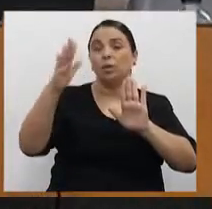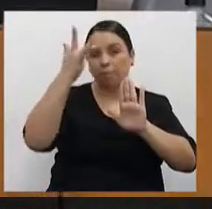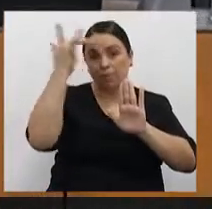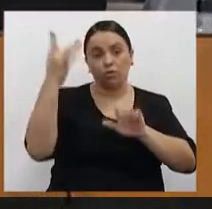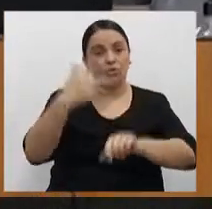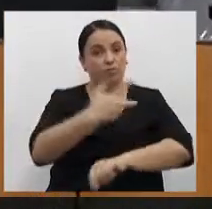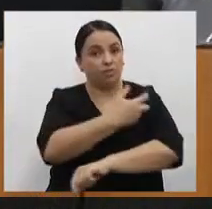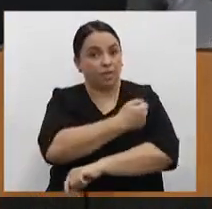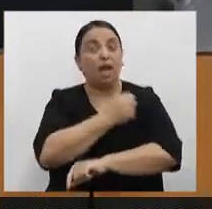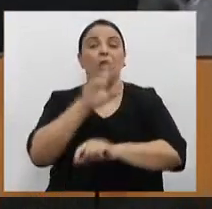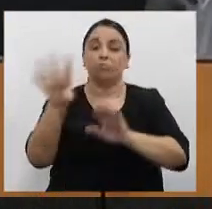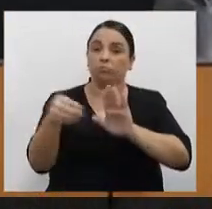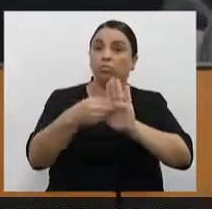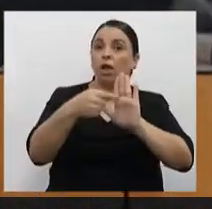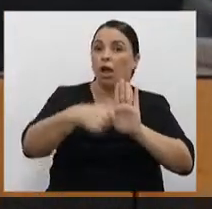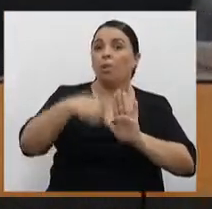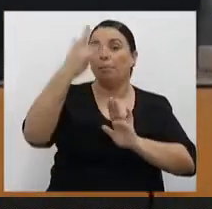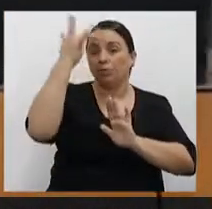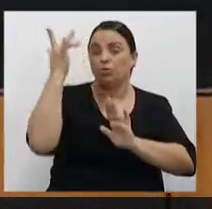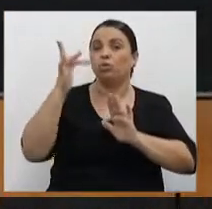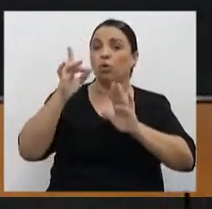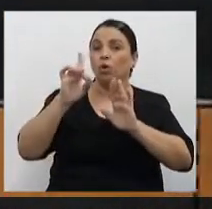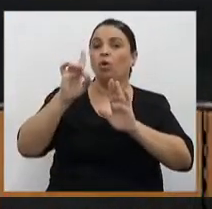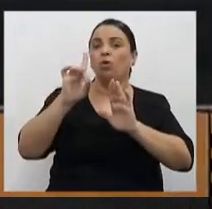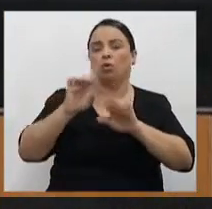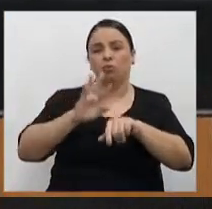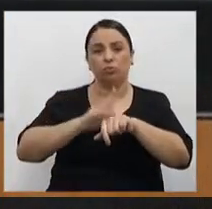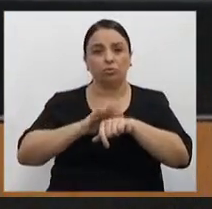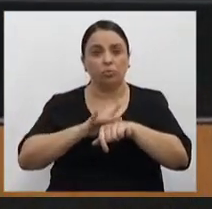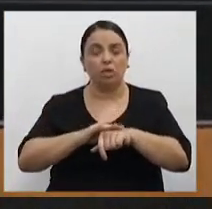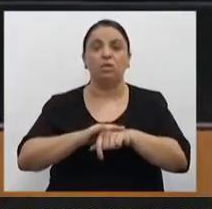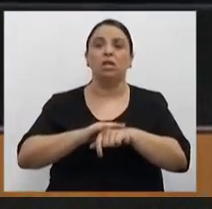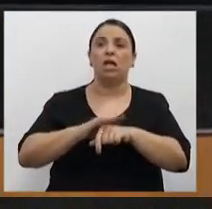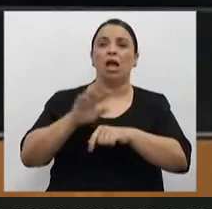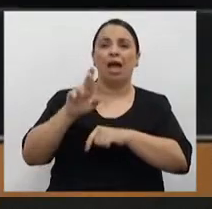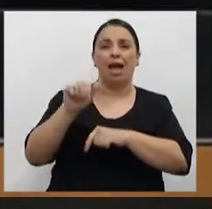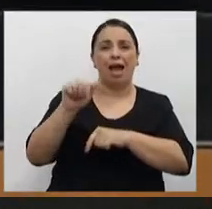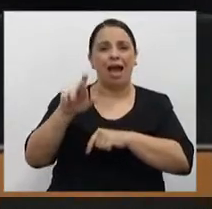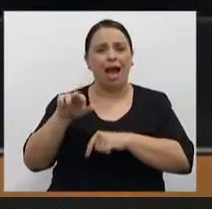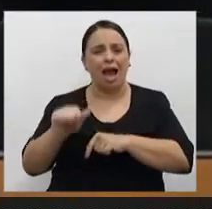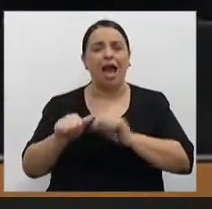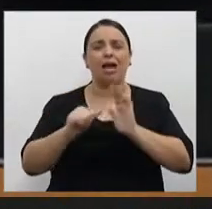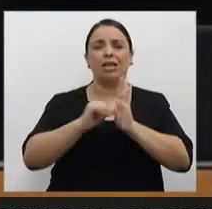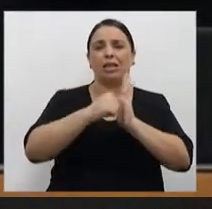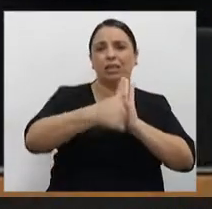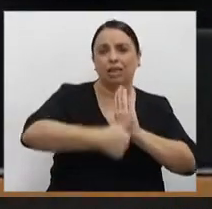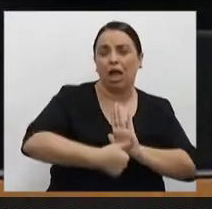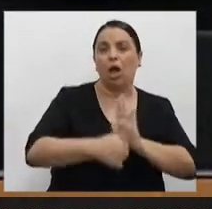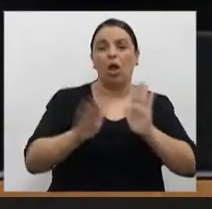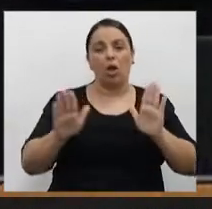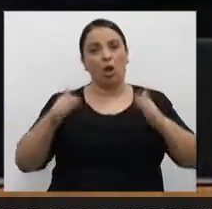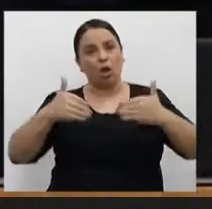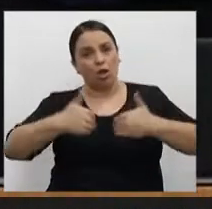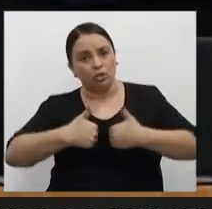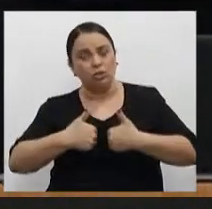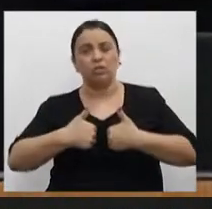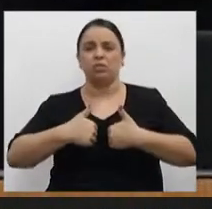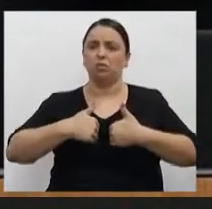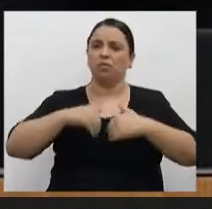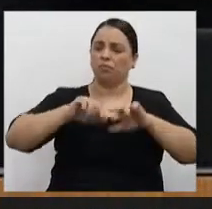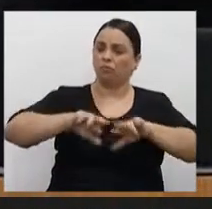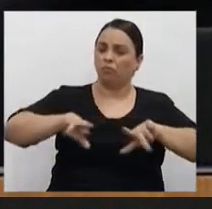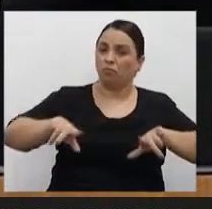com deficiência, com doenças raras, com síndrome de Down, dos indivíduos dentro do espectro autista, tendo em vista